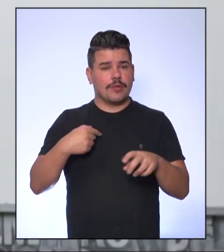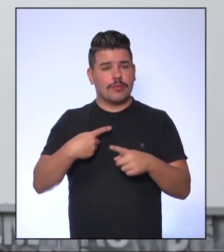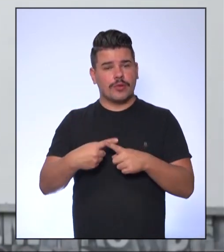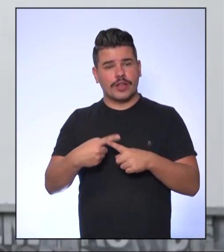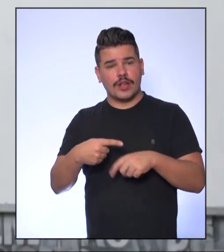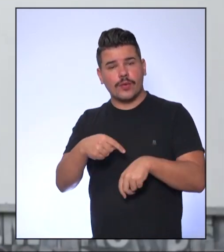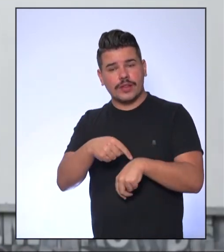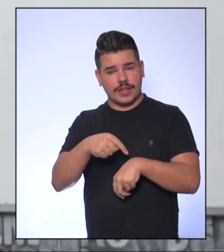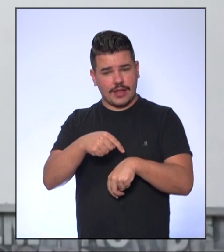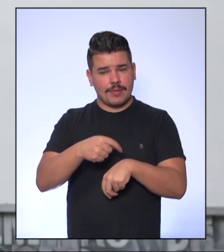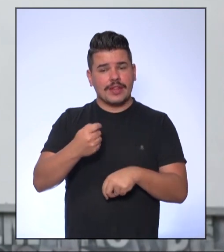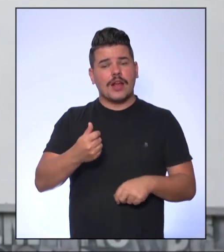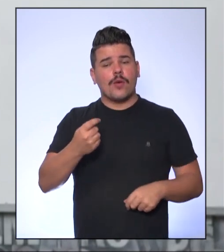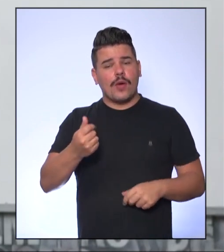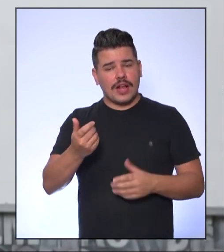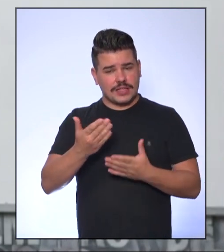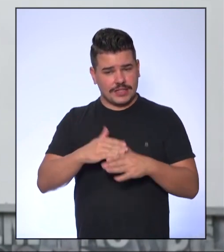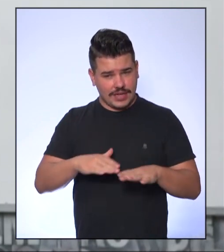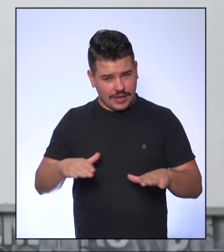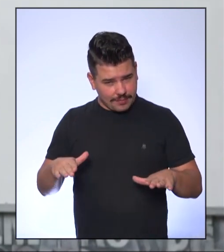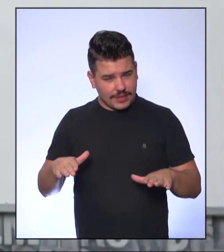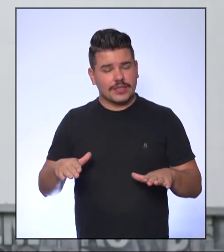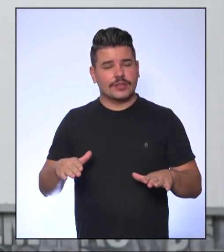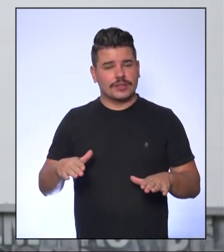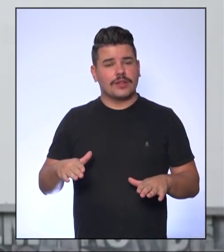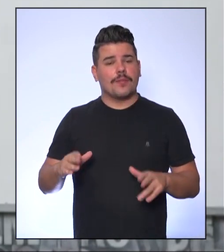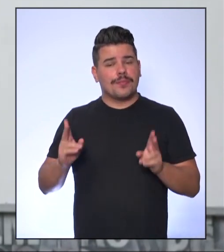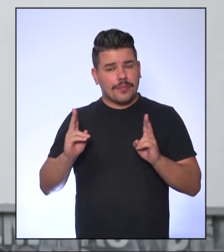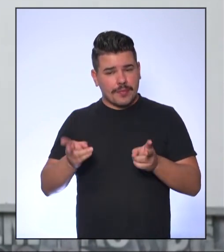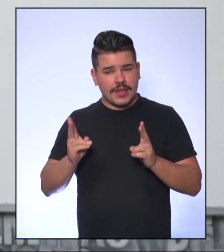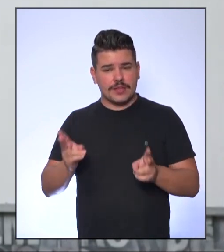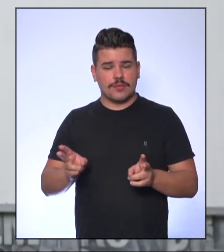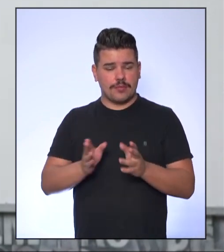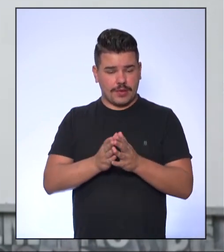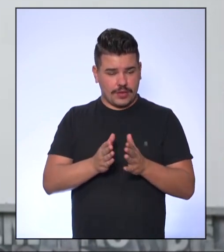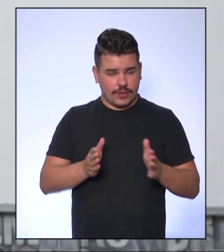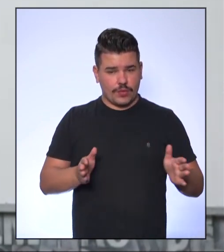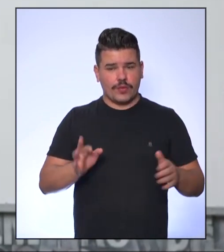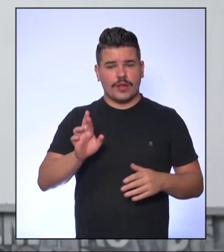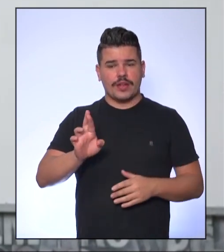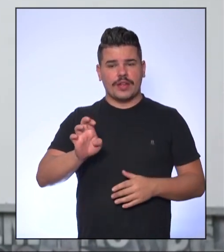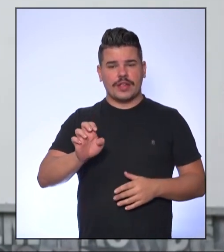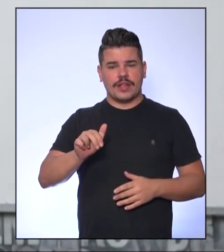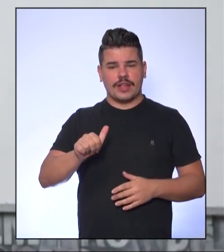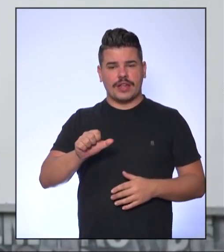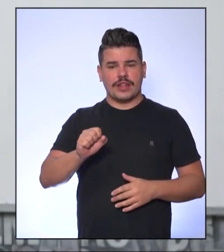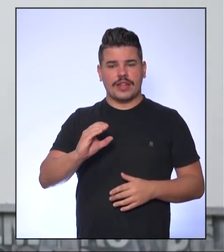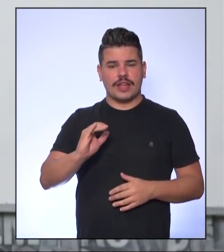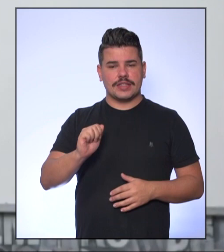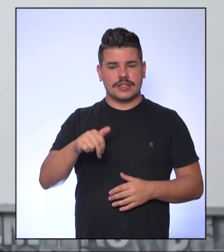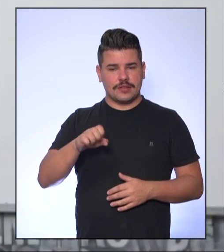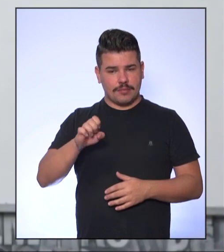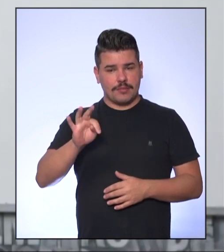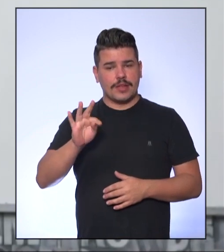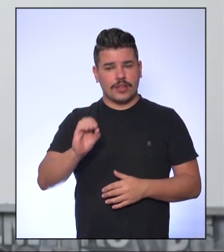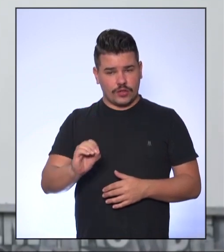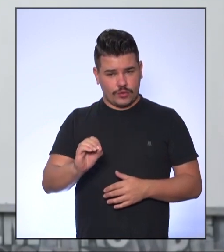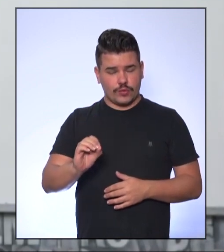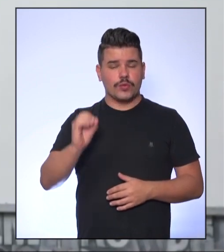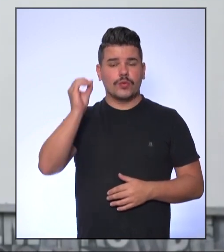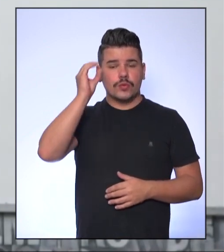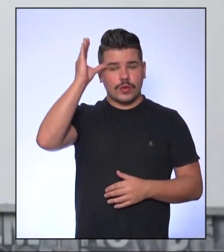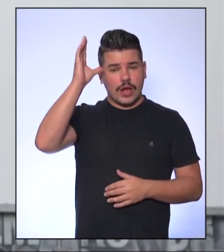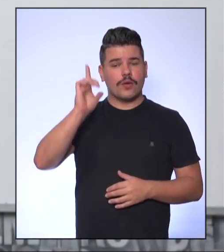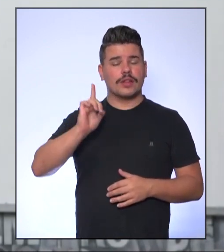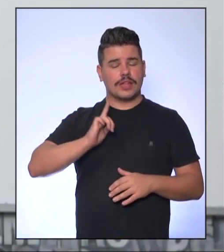está se esgotando. Na mesma face do renascimento cultural, eu tenho a formação